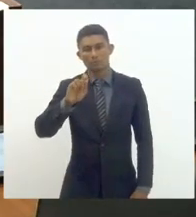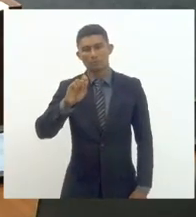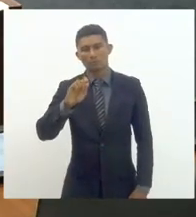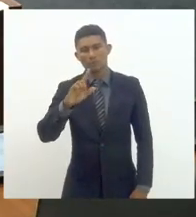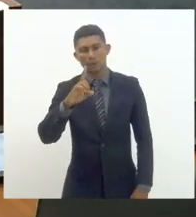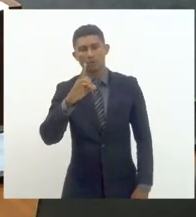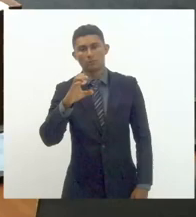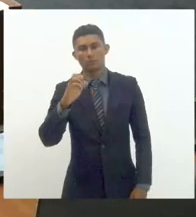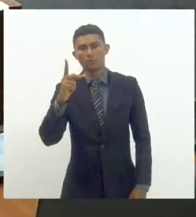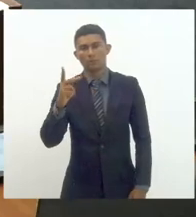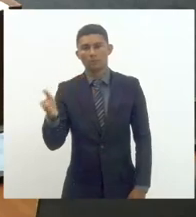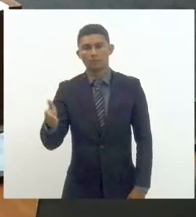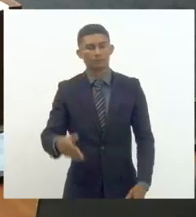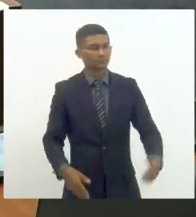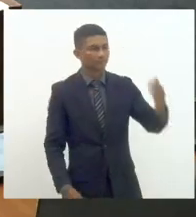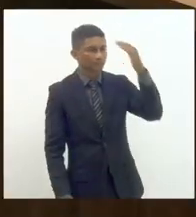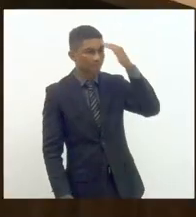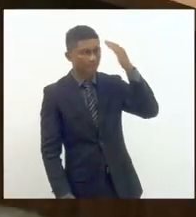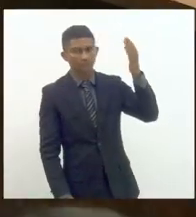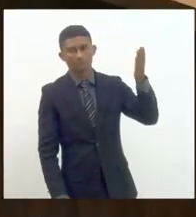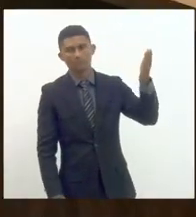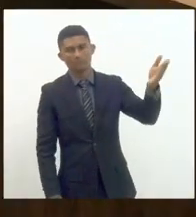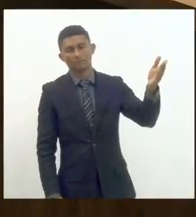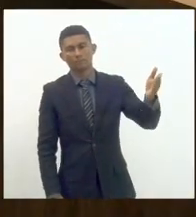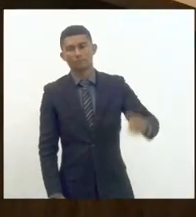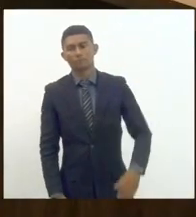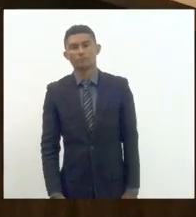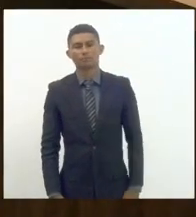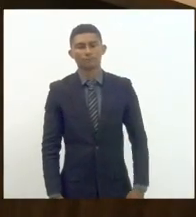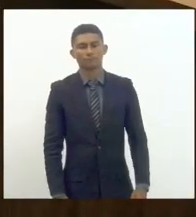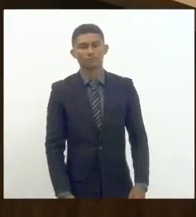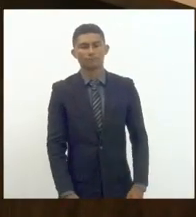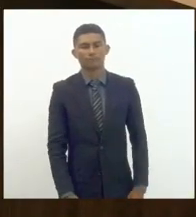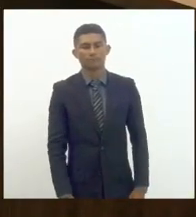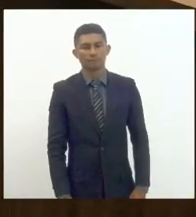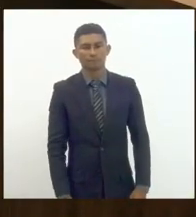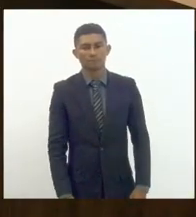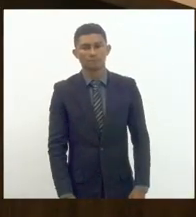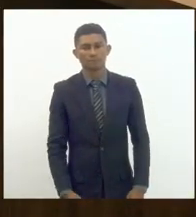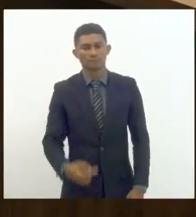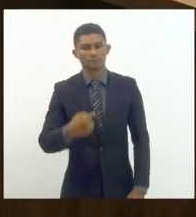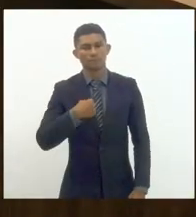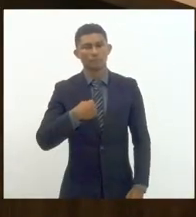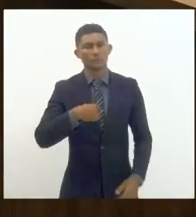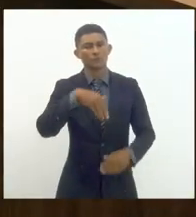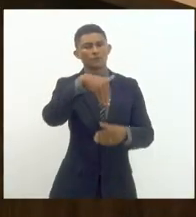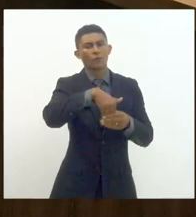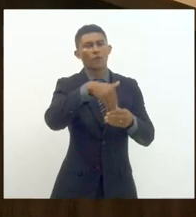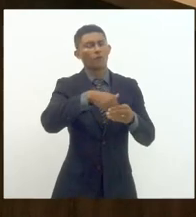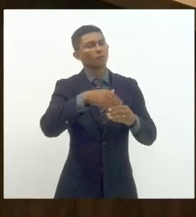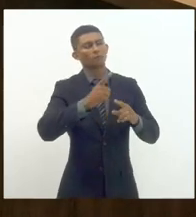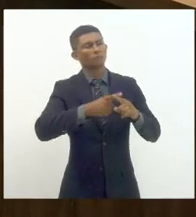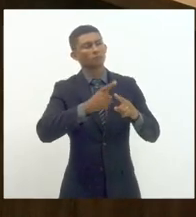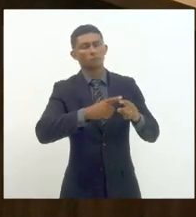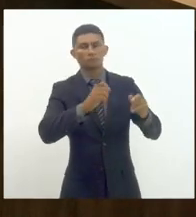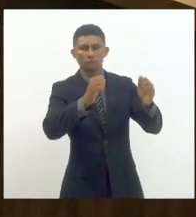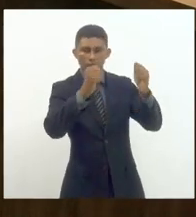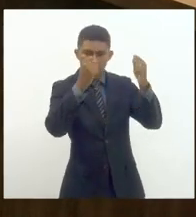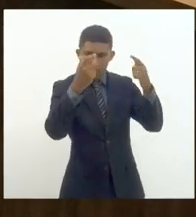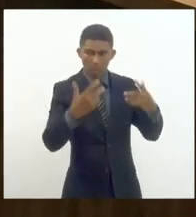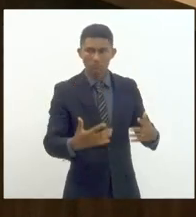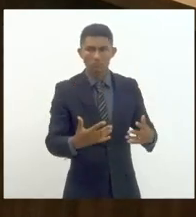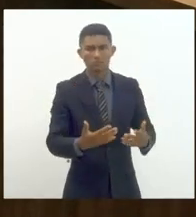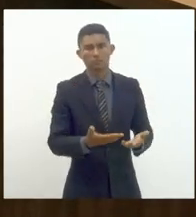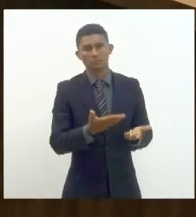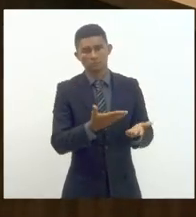Por favor, deputado. Agradeço, Vossa Excelência. Eu queria fazer esta declaração de voto, doutor